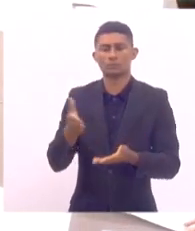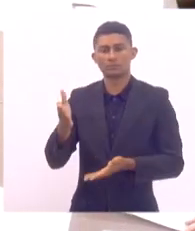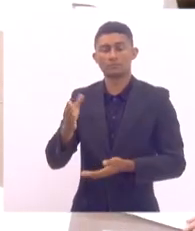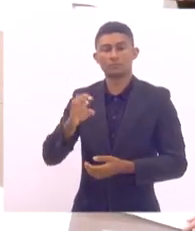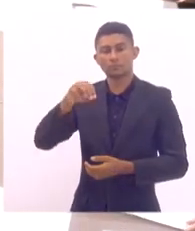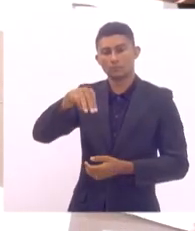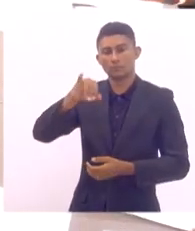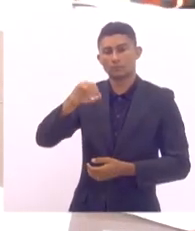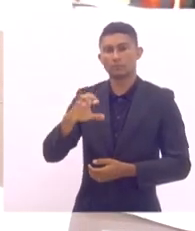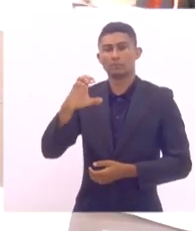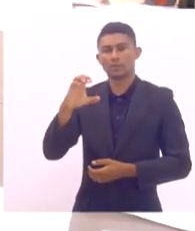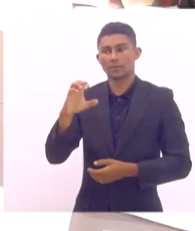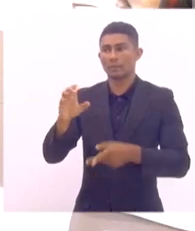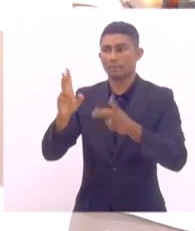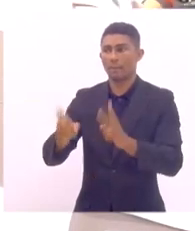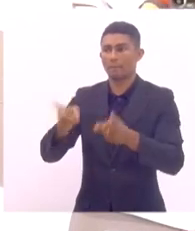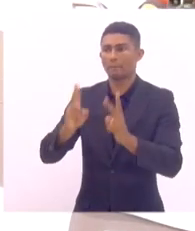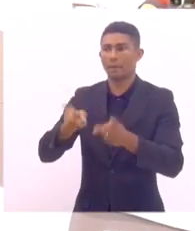né?